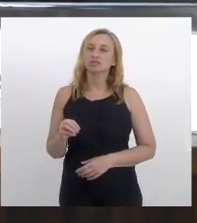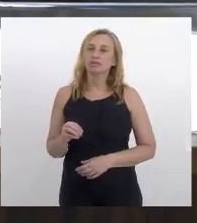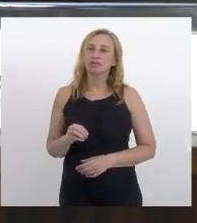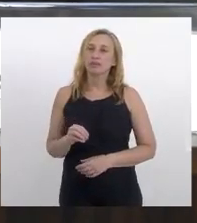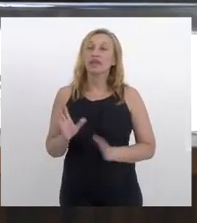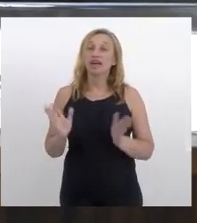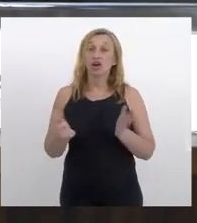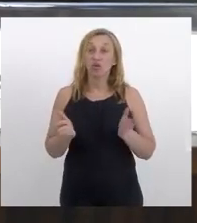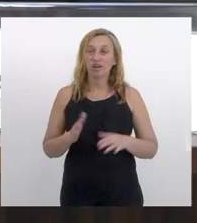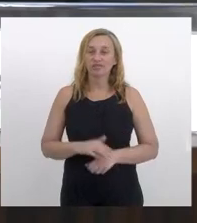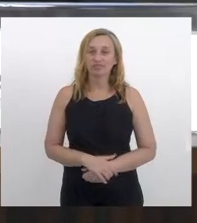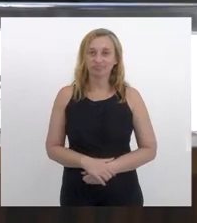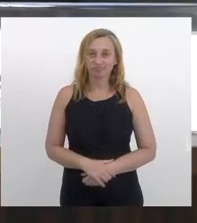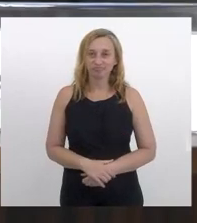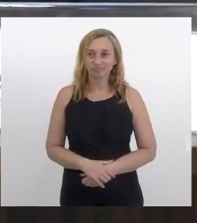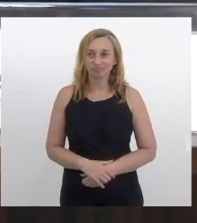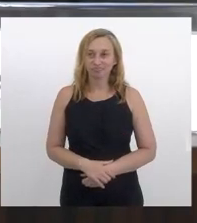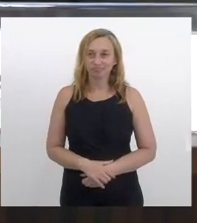E agora,